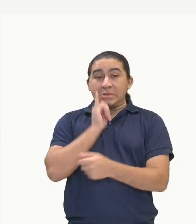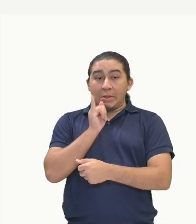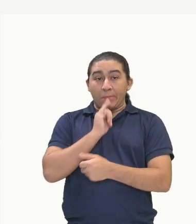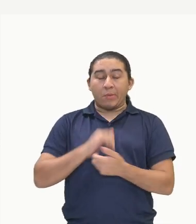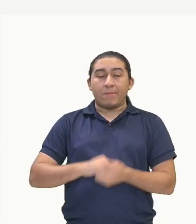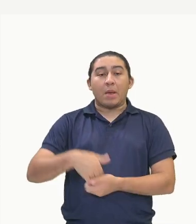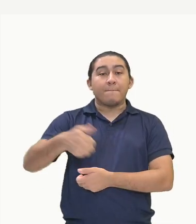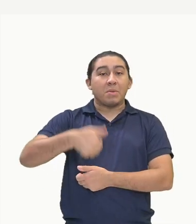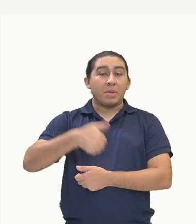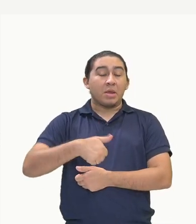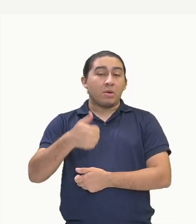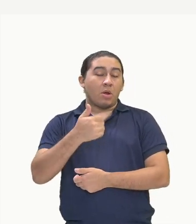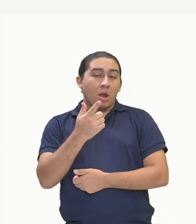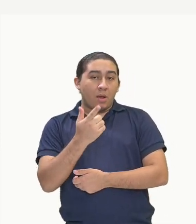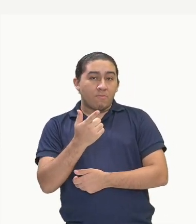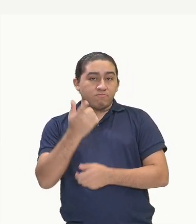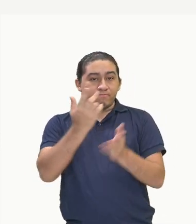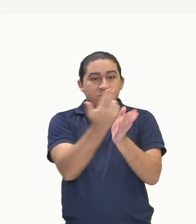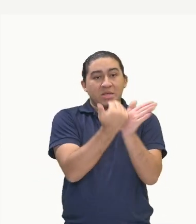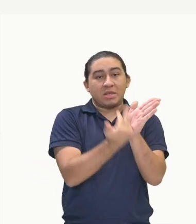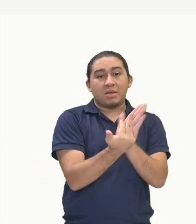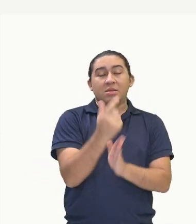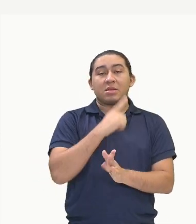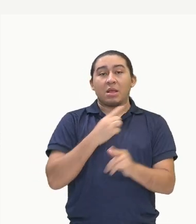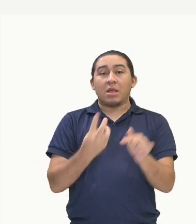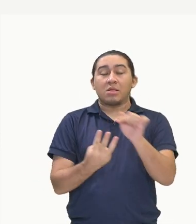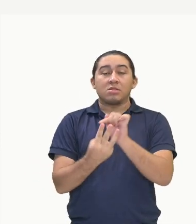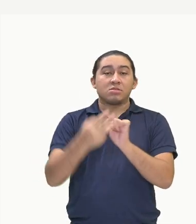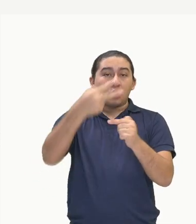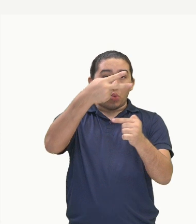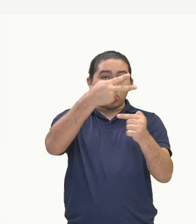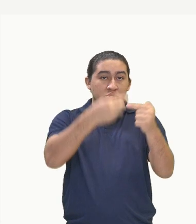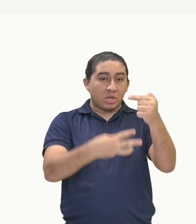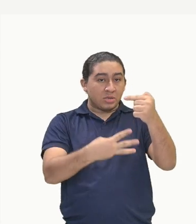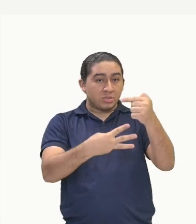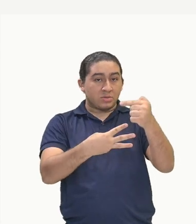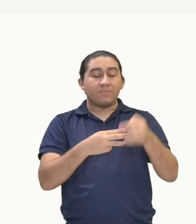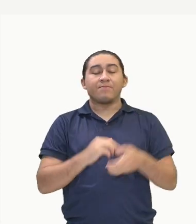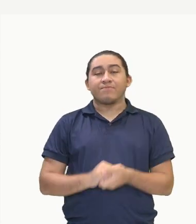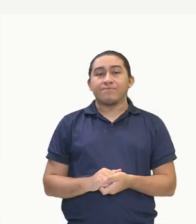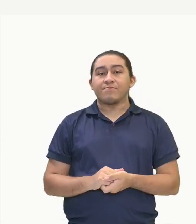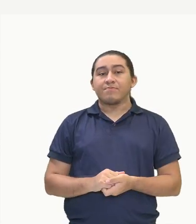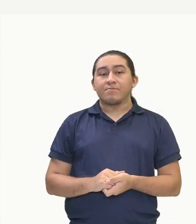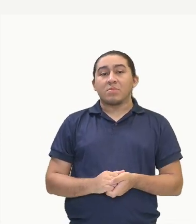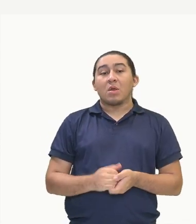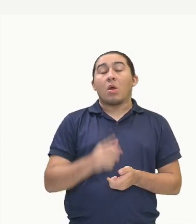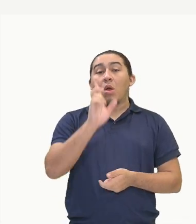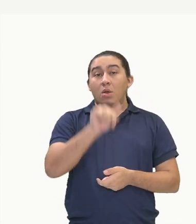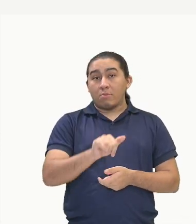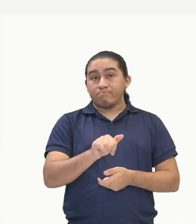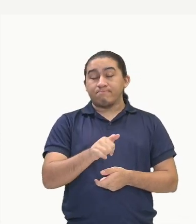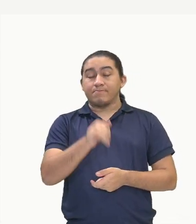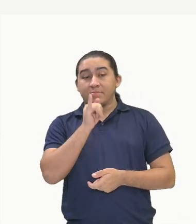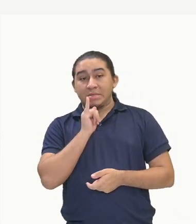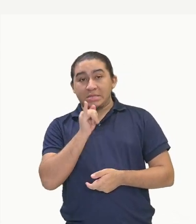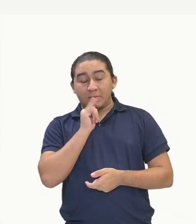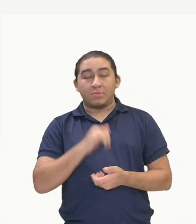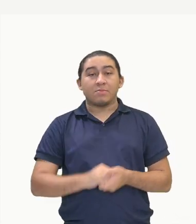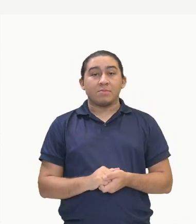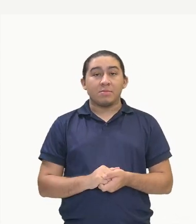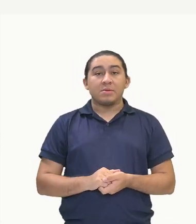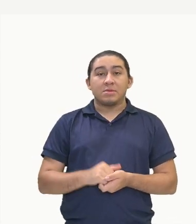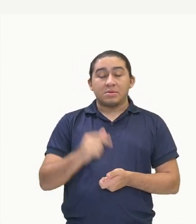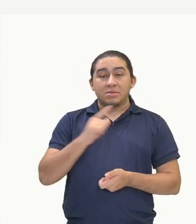nós temos a representação de 2/3. Então, esse desenho aí, ó, duas partes estão pintadas de verde